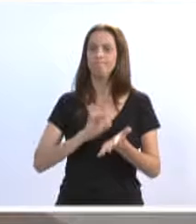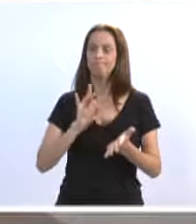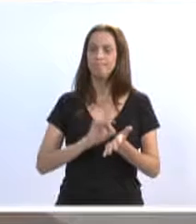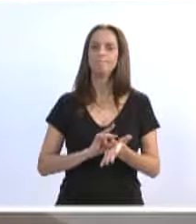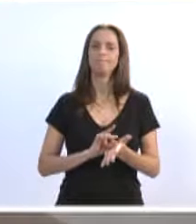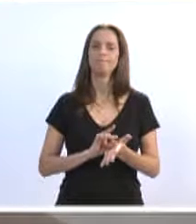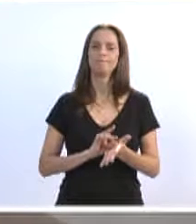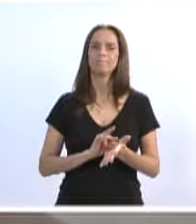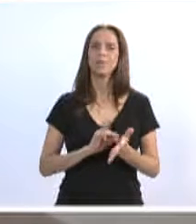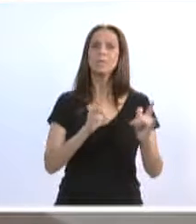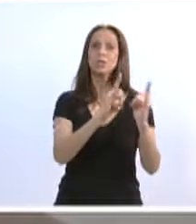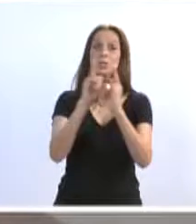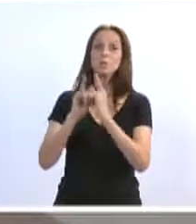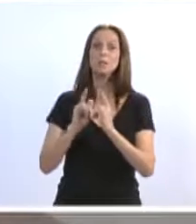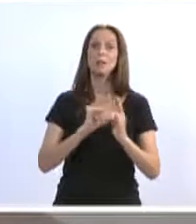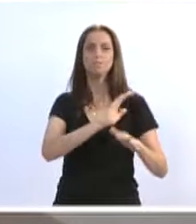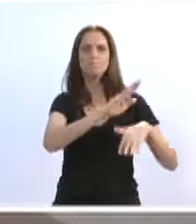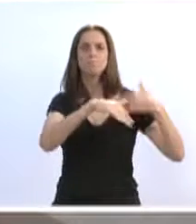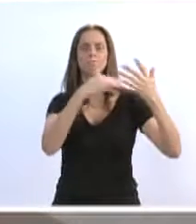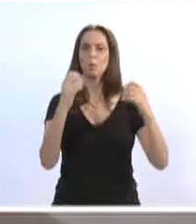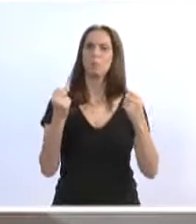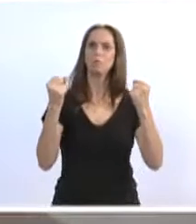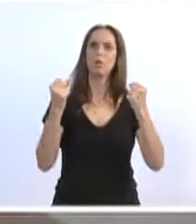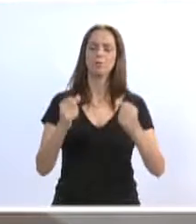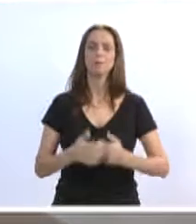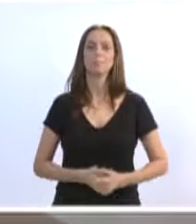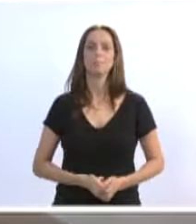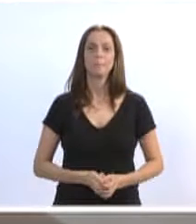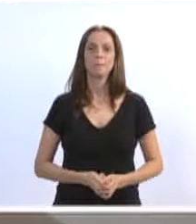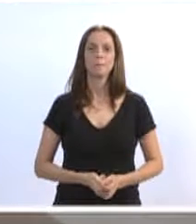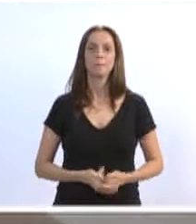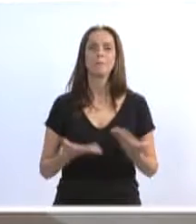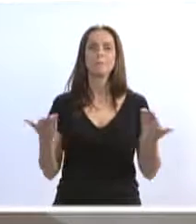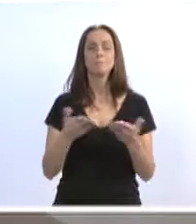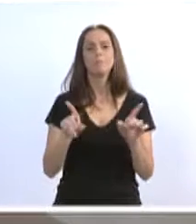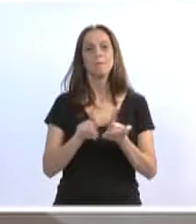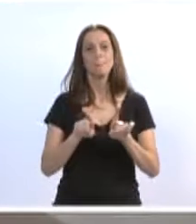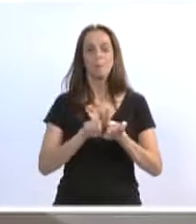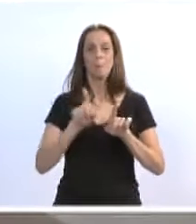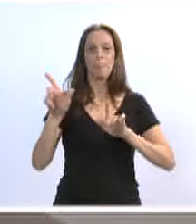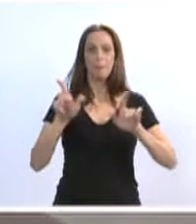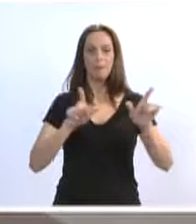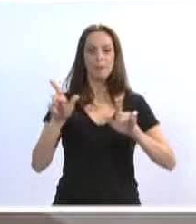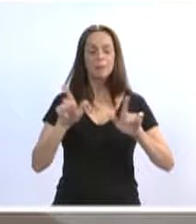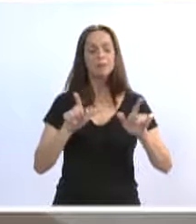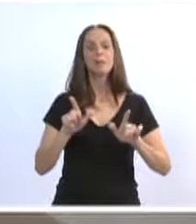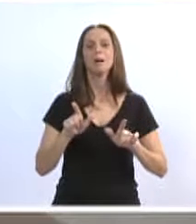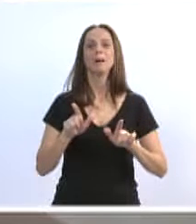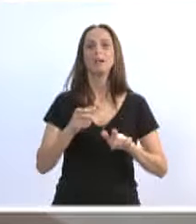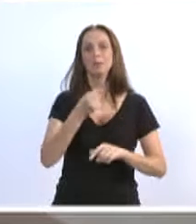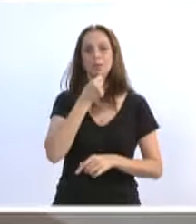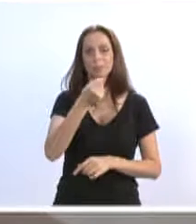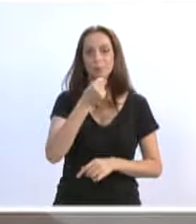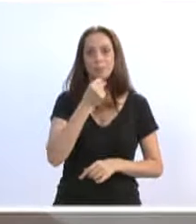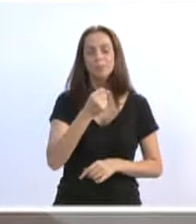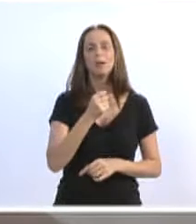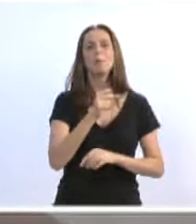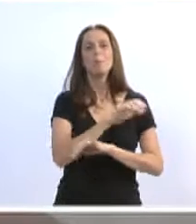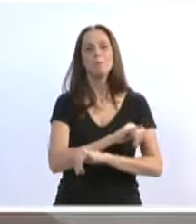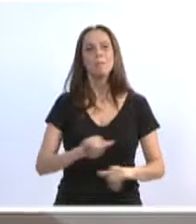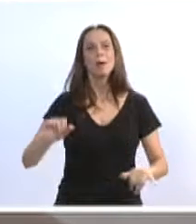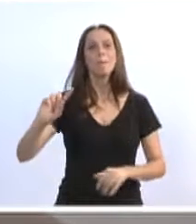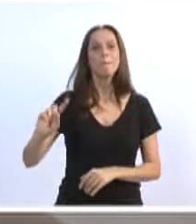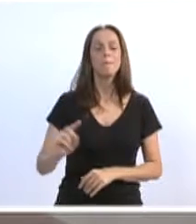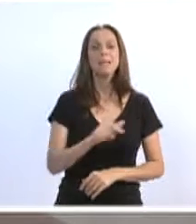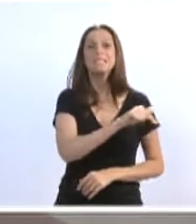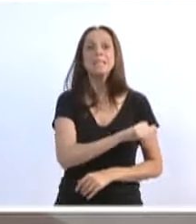fortalecimento das instituições. Hoje foi destaque na imprensa o início da Semana Nacional dos